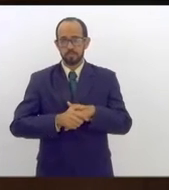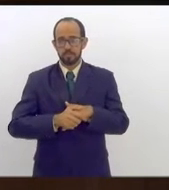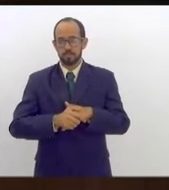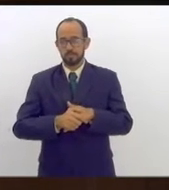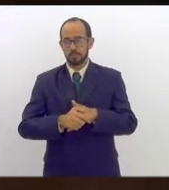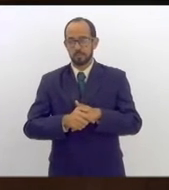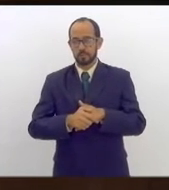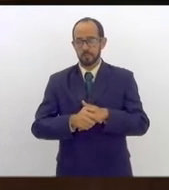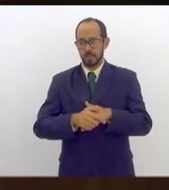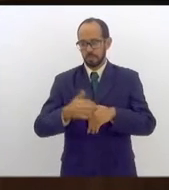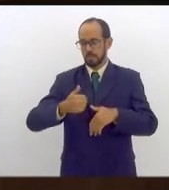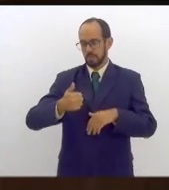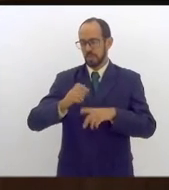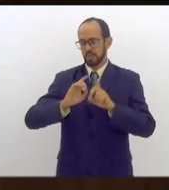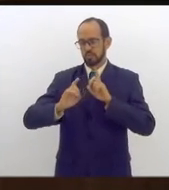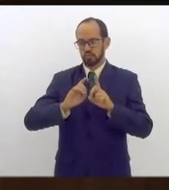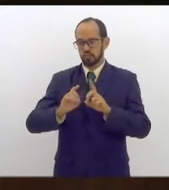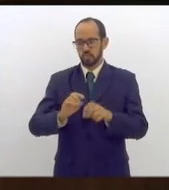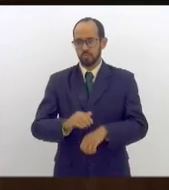primeira discussão.